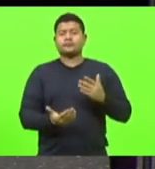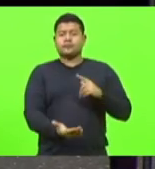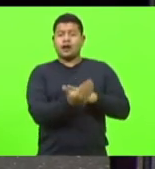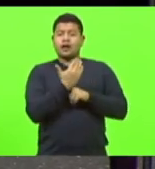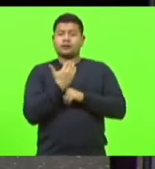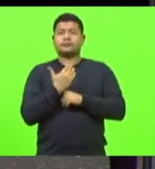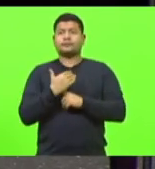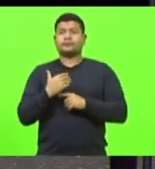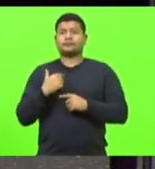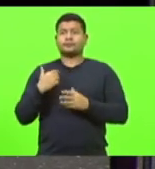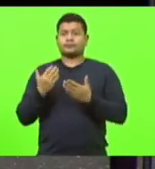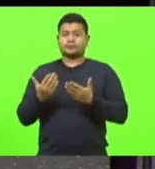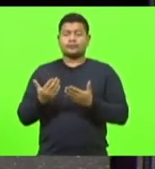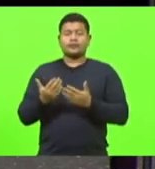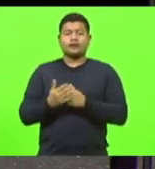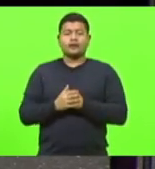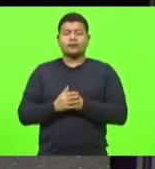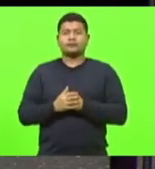de vir ao encontro